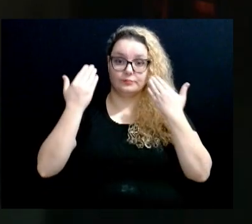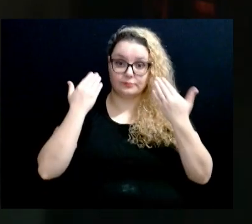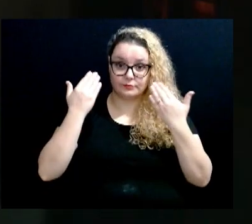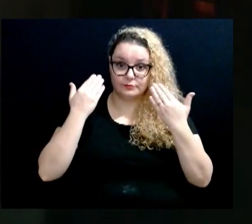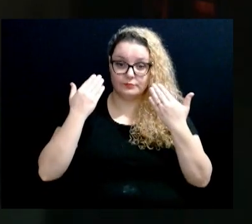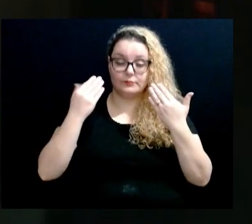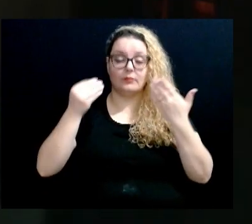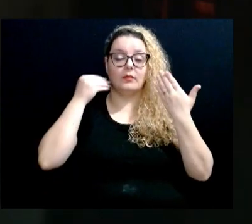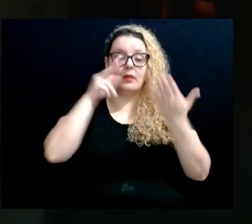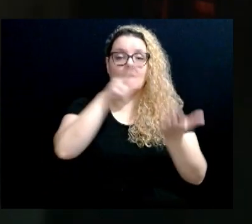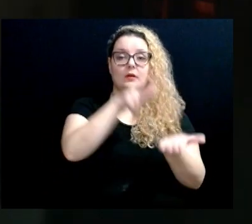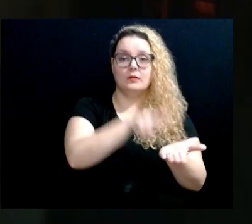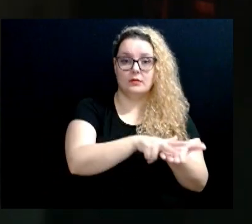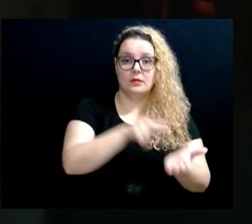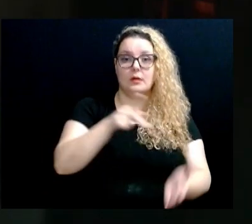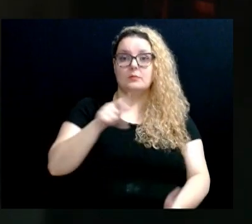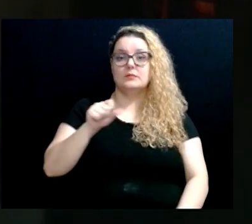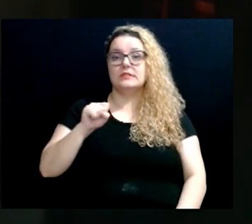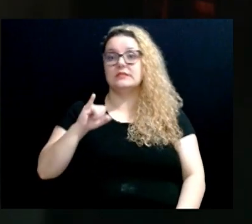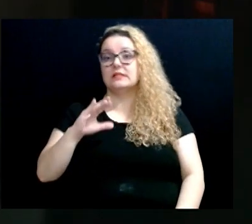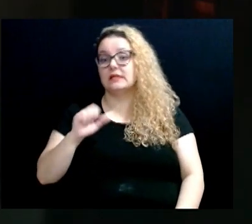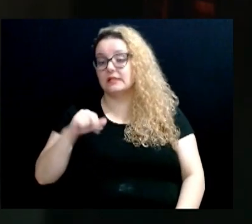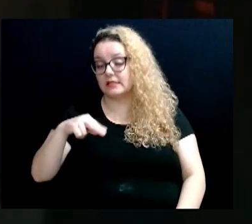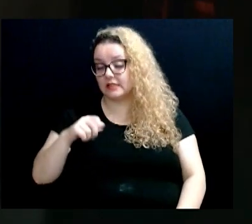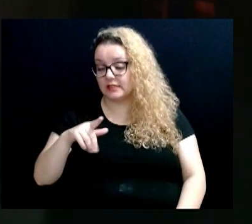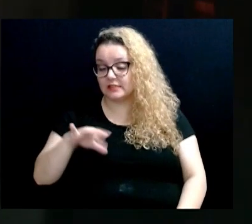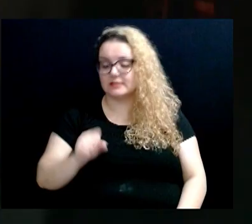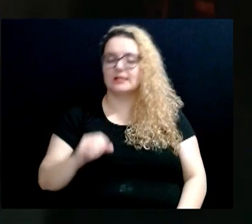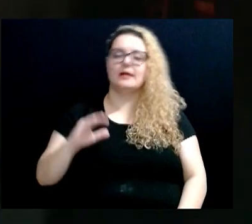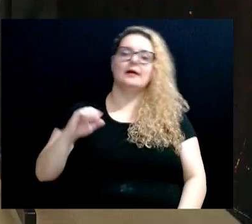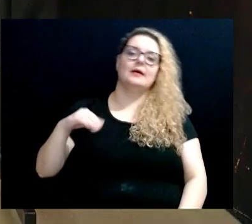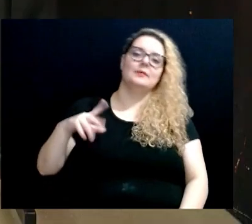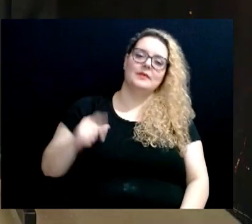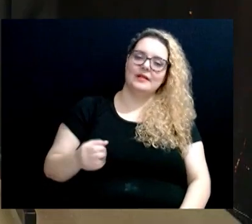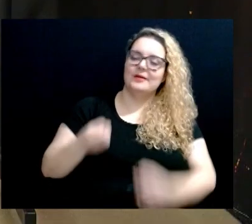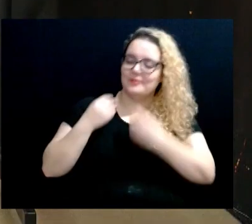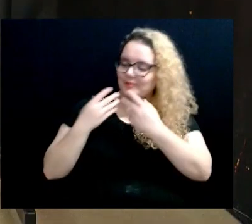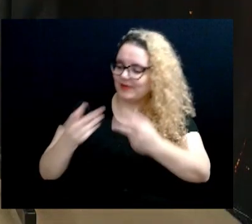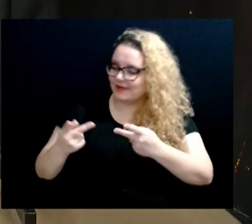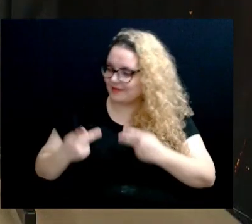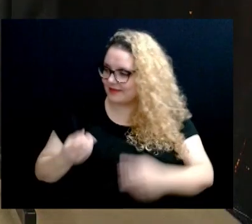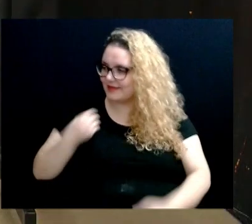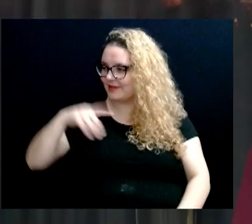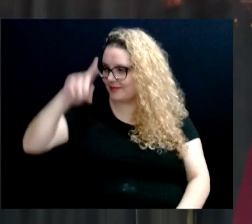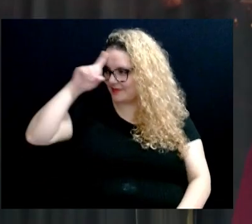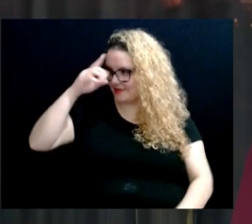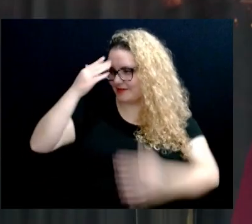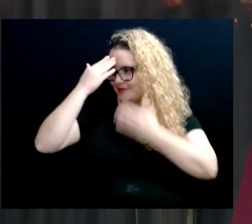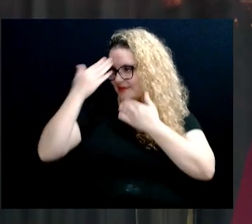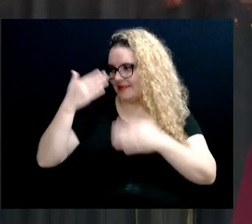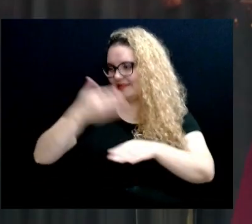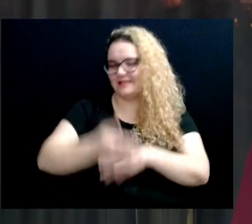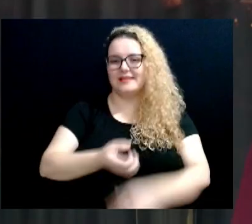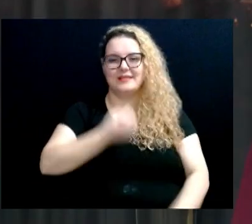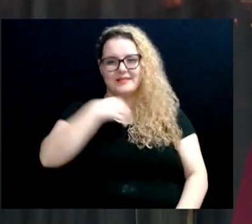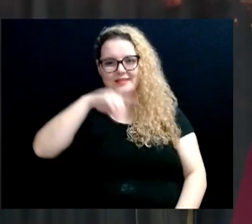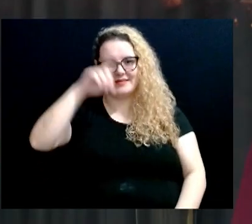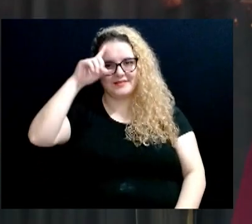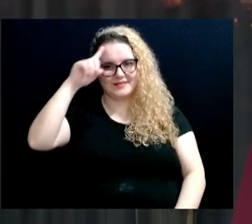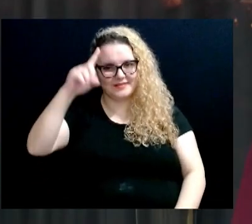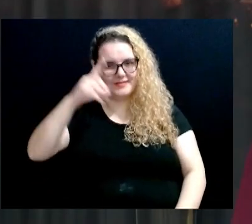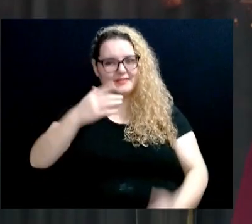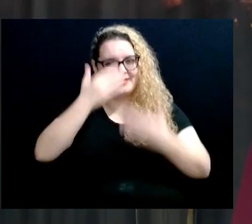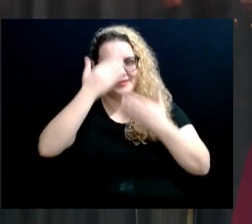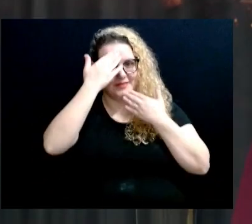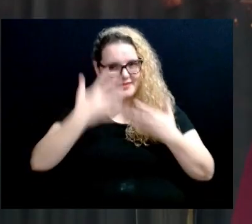psicanalista Camila Vilares. Seja muito bem-vinda, bom dia, obrigada pela sua participação. Bom dia, obrigada pelo convite, é um prazer